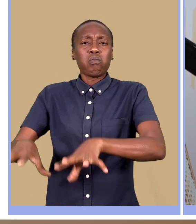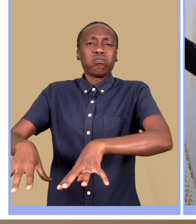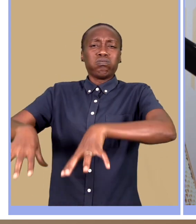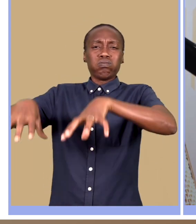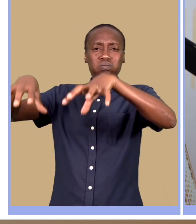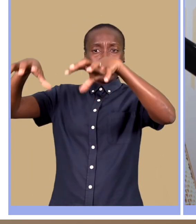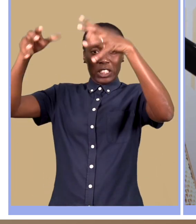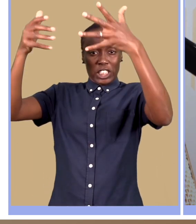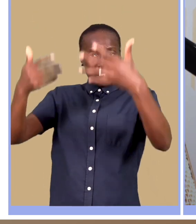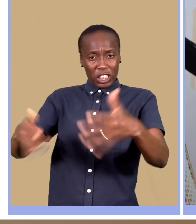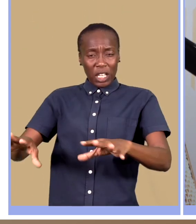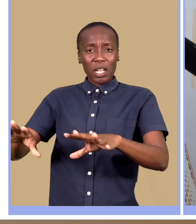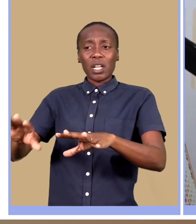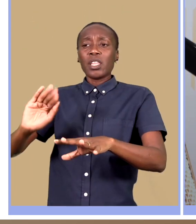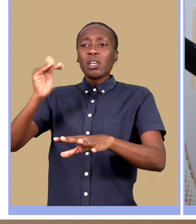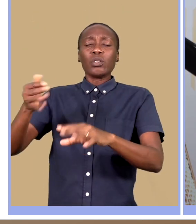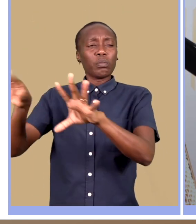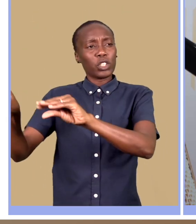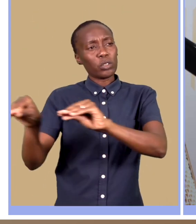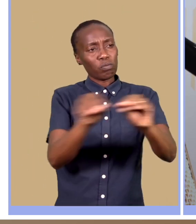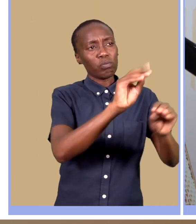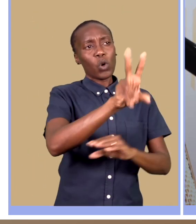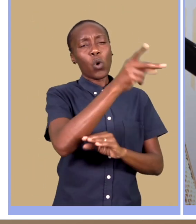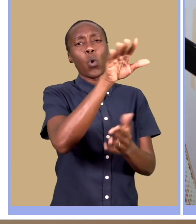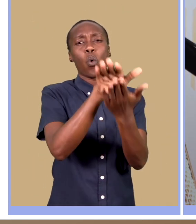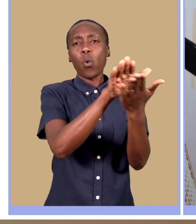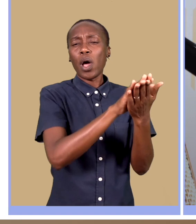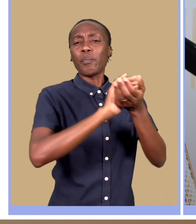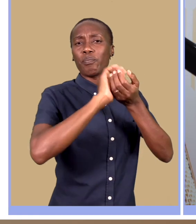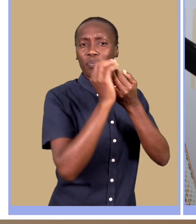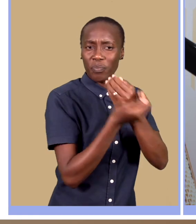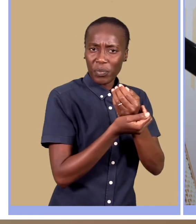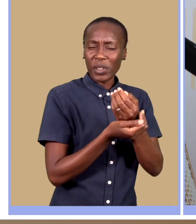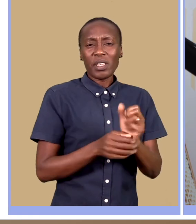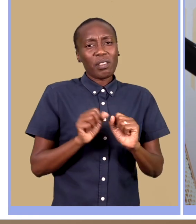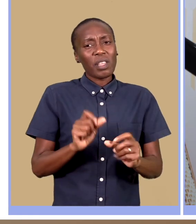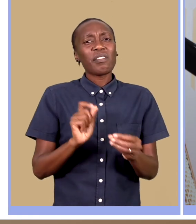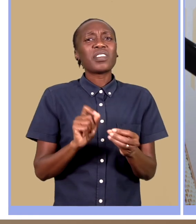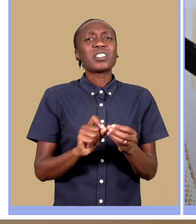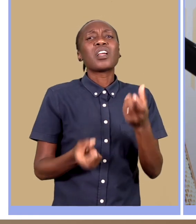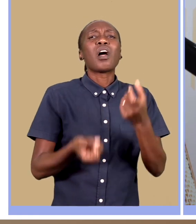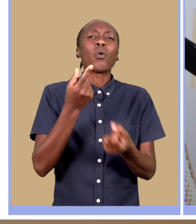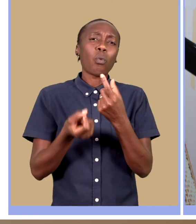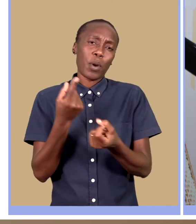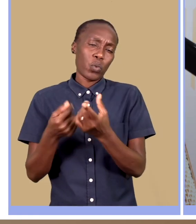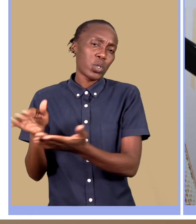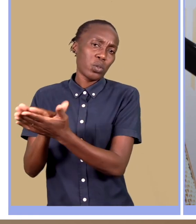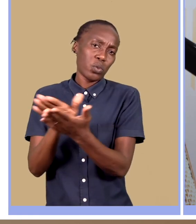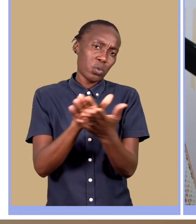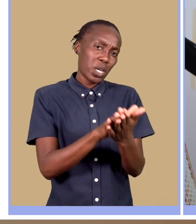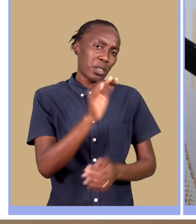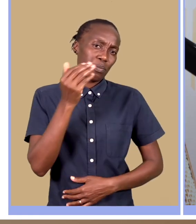aquelas terras cheias, que são removidas as pessoas, são transferidas para as zonas seguras, podia-se fazer alguma coisa naquele